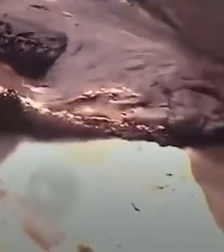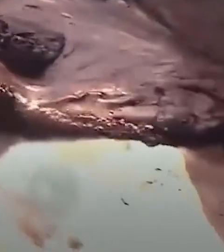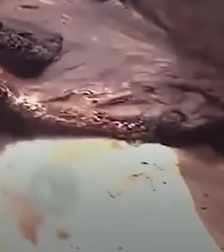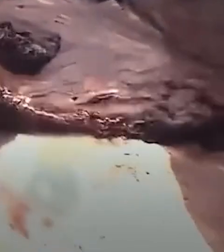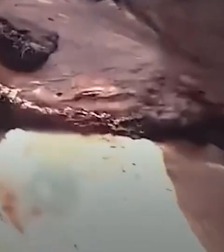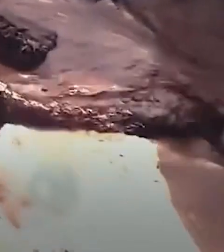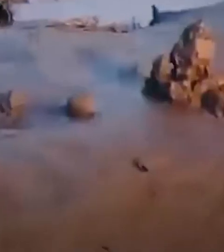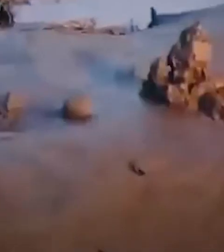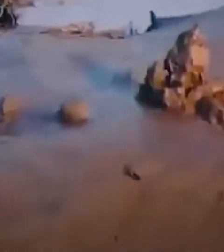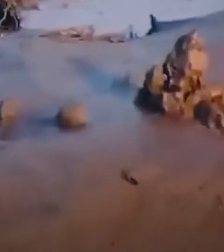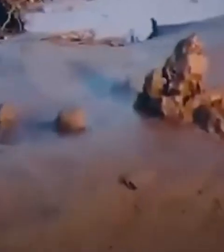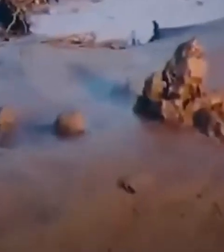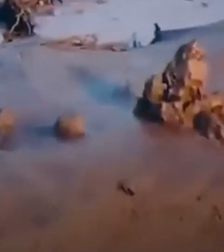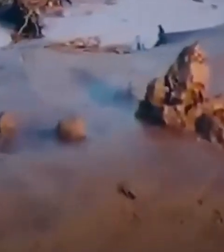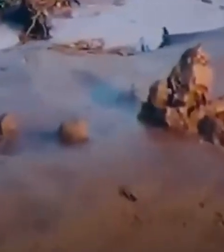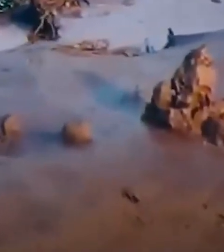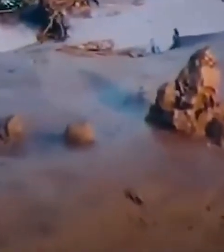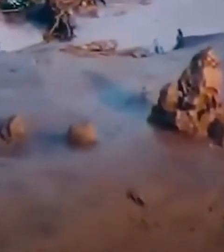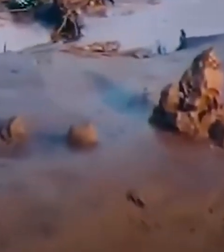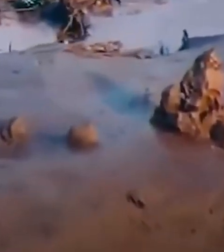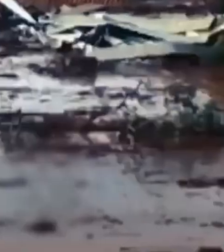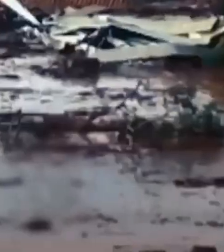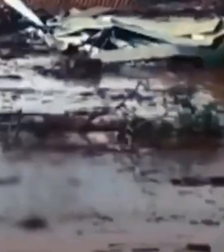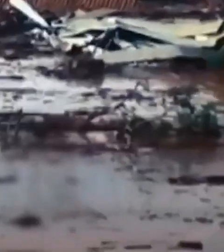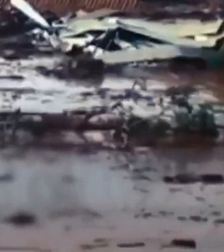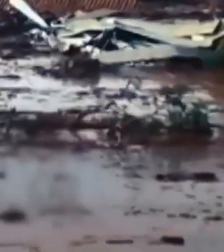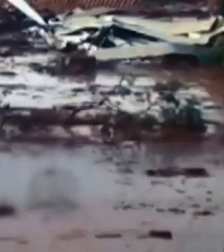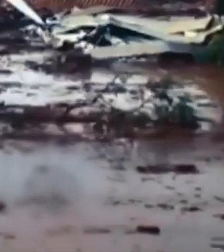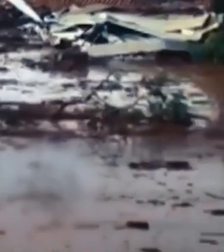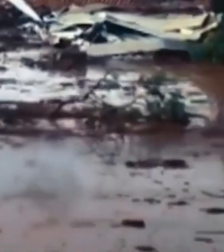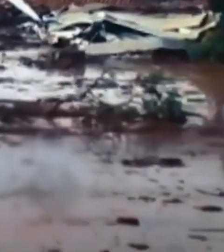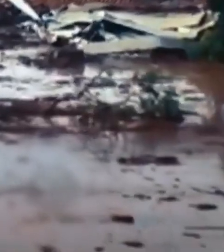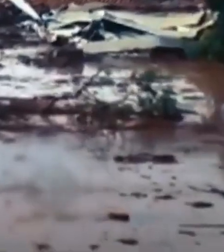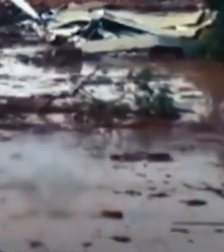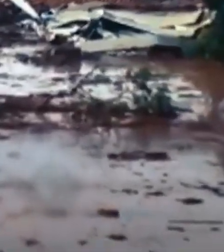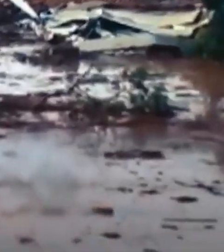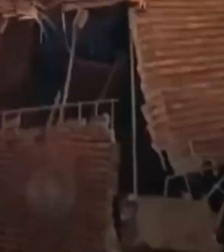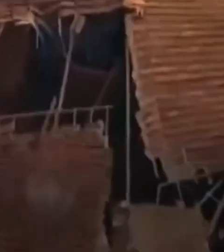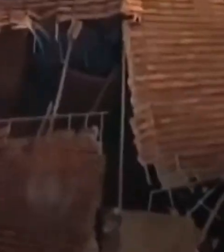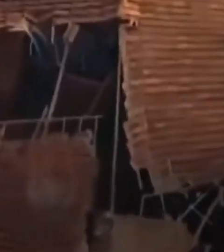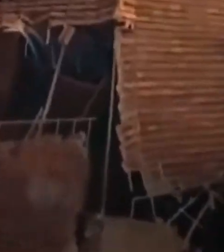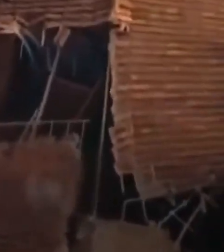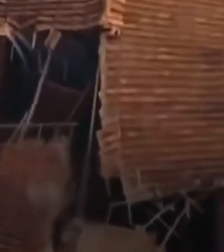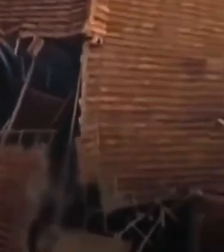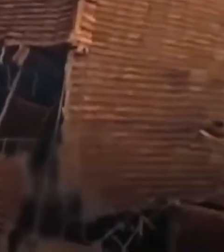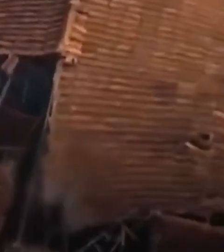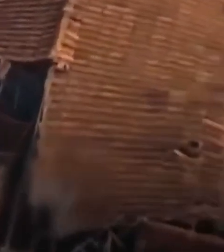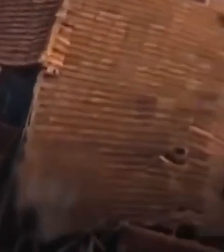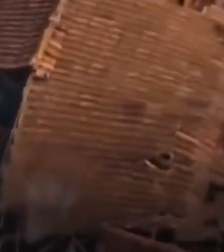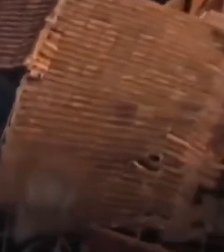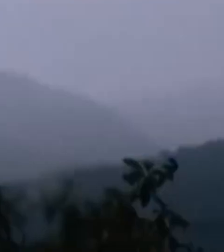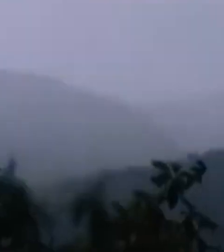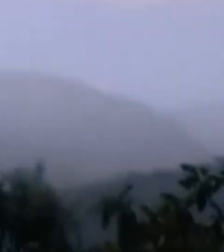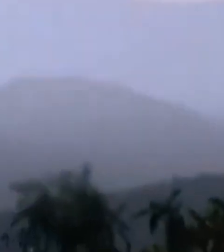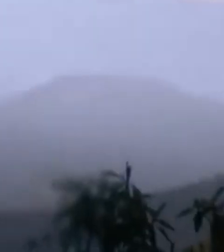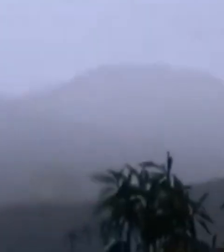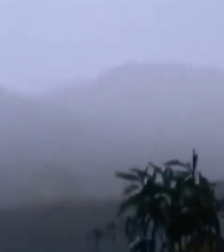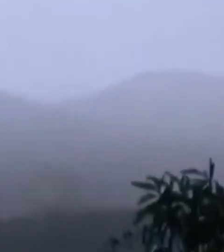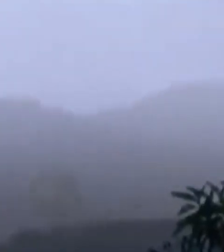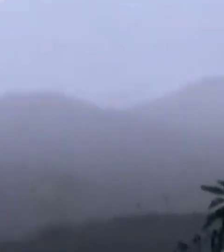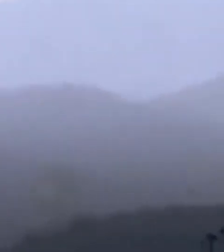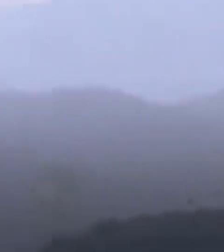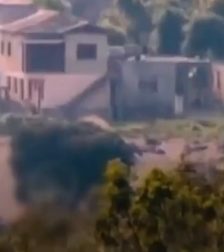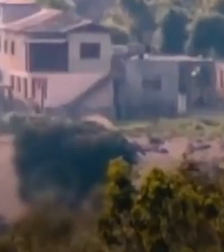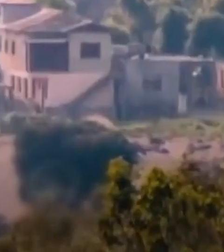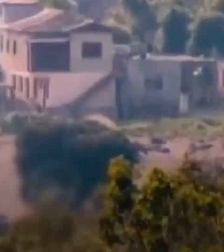Foi assim com o desastre ambiental em Mariana, Minas Gerais, onde a Vale e a BHP, duas das maiores mineradoras do